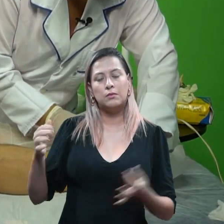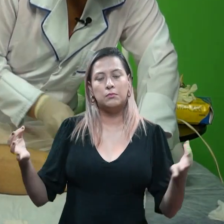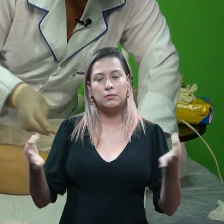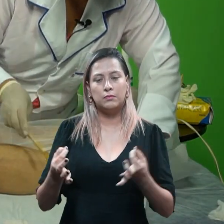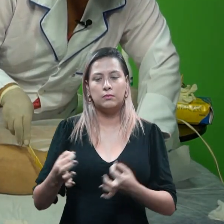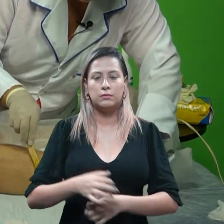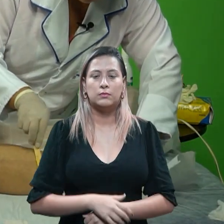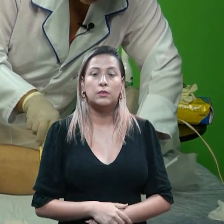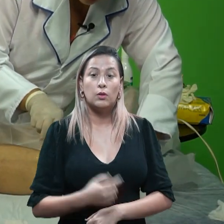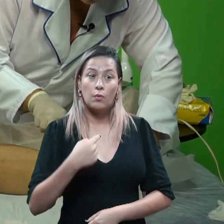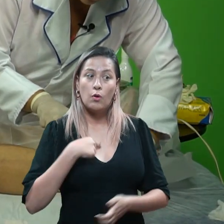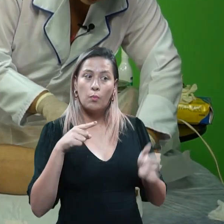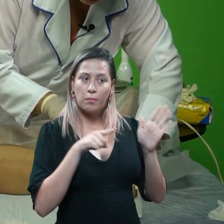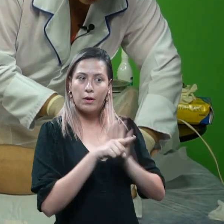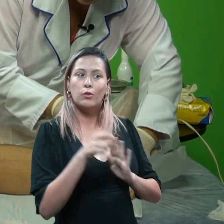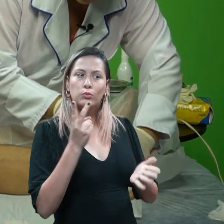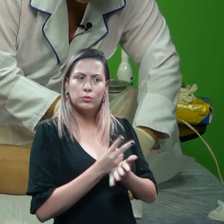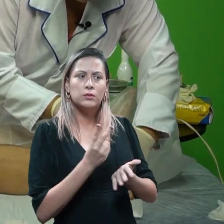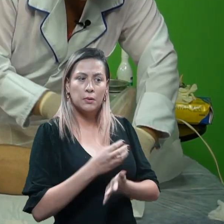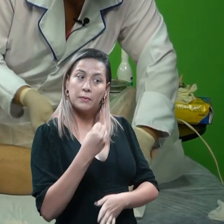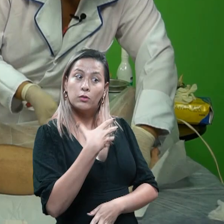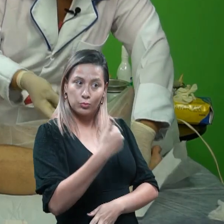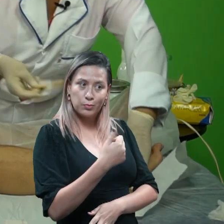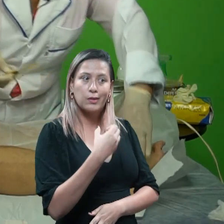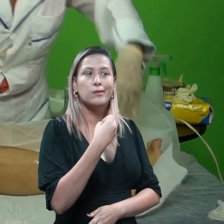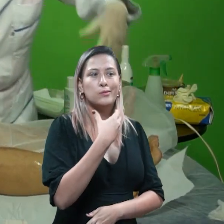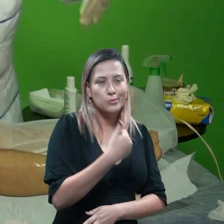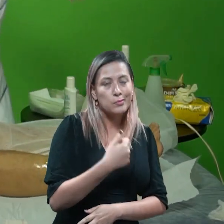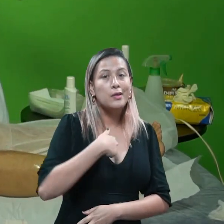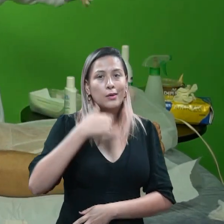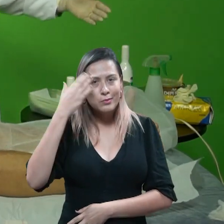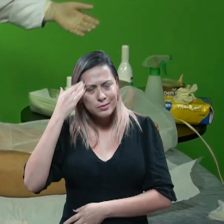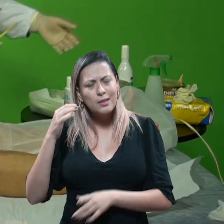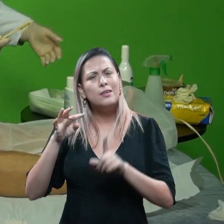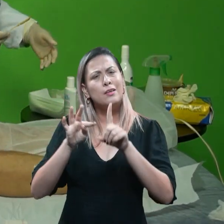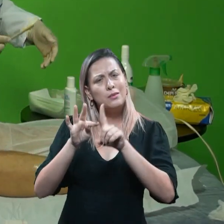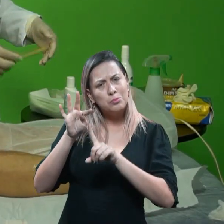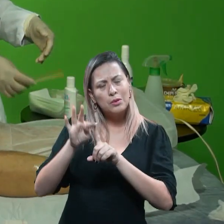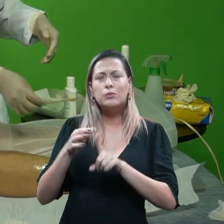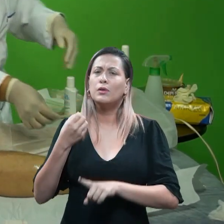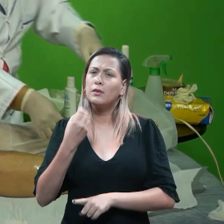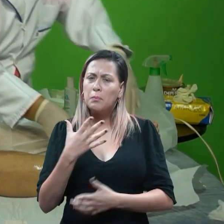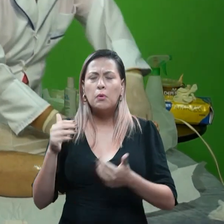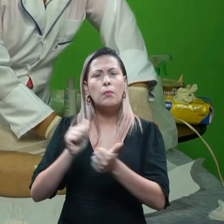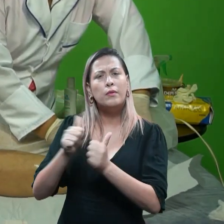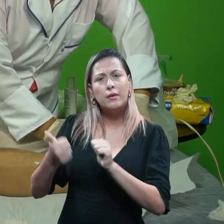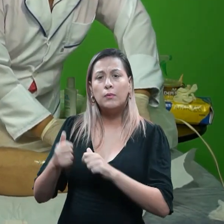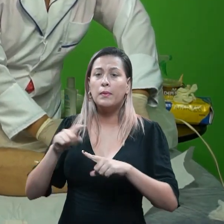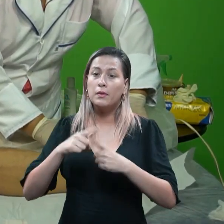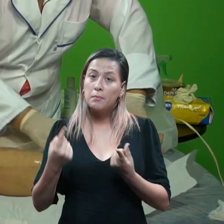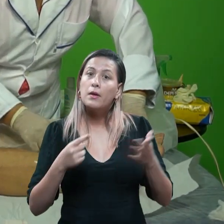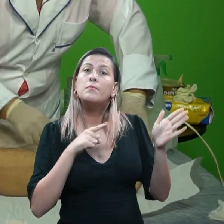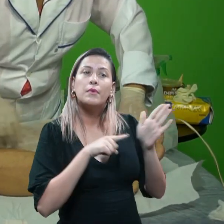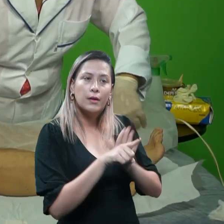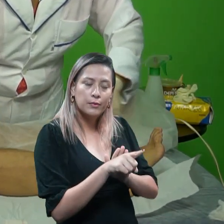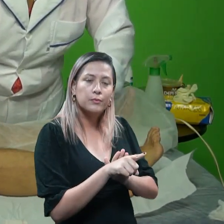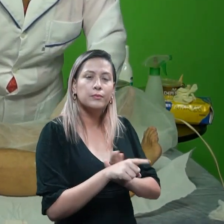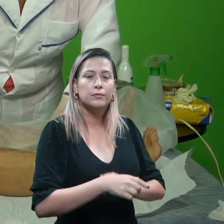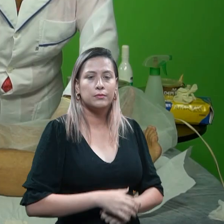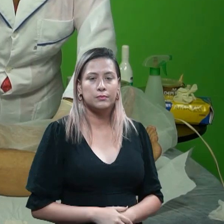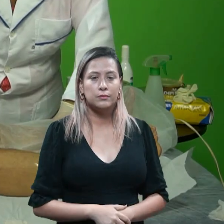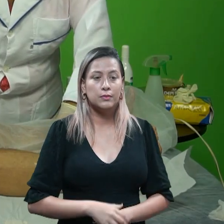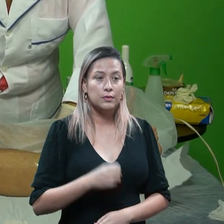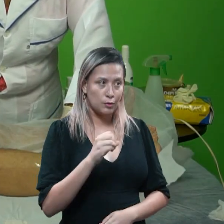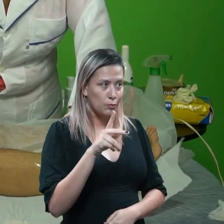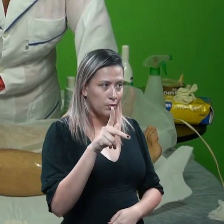minha cliente toda hora se está tudo bem, apesar de eu saber que a temperatura já está adequada, eu vou ficar perguntando para